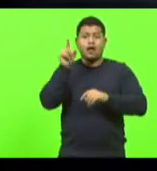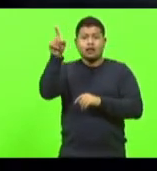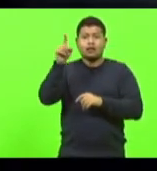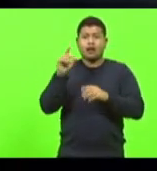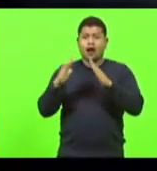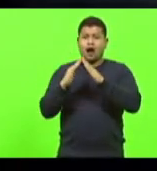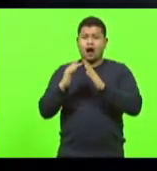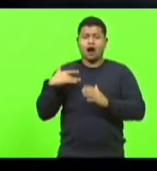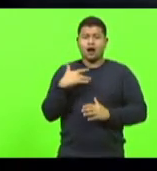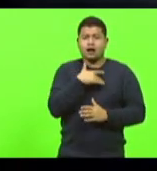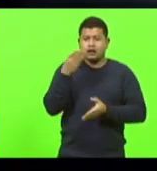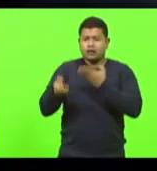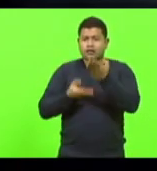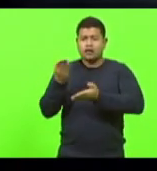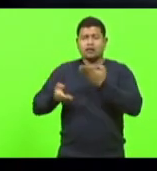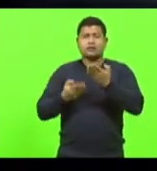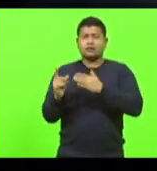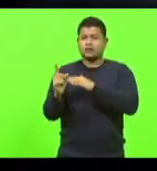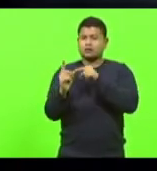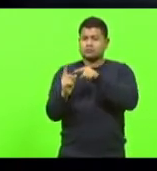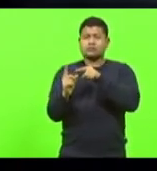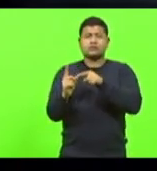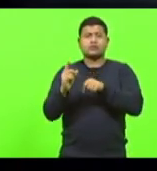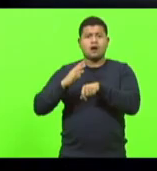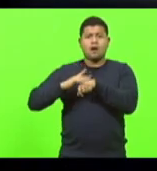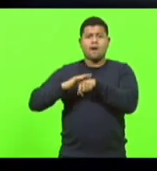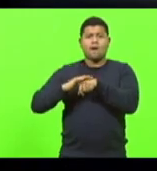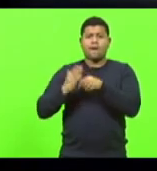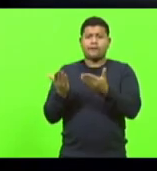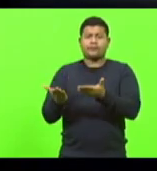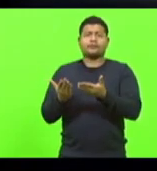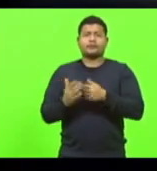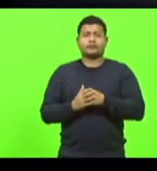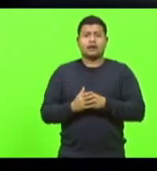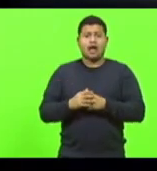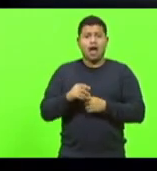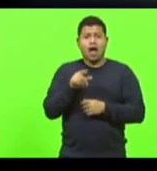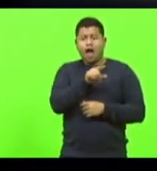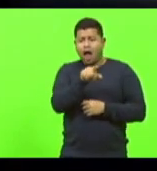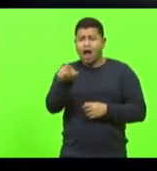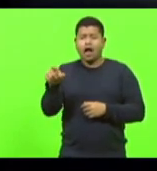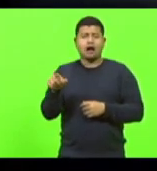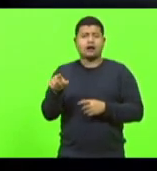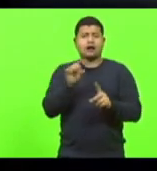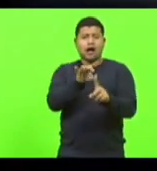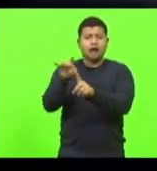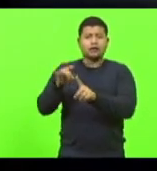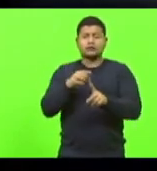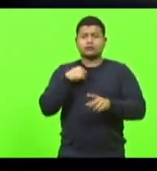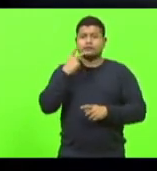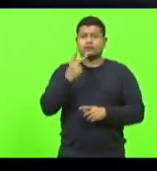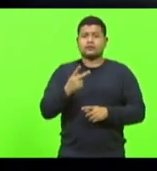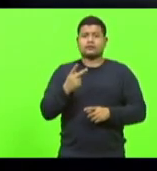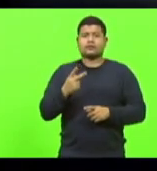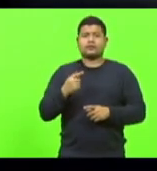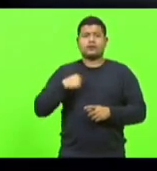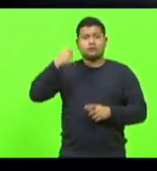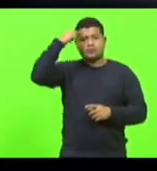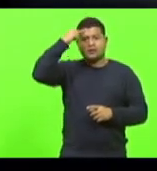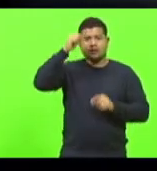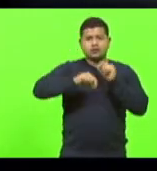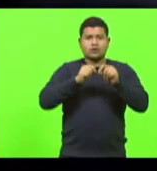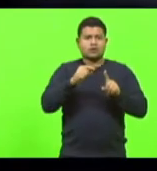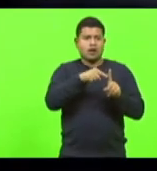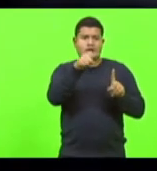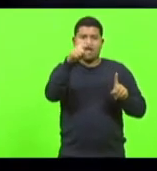saúde atendendo o paciente que tá lá dentro do hospital é dessas pessoas que estão falando e não diz tudo